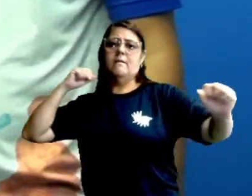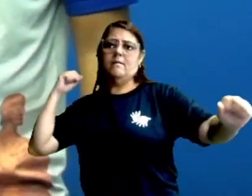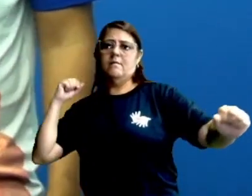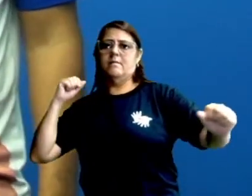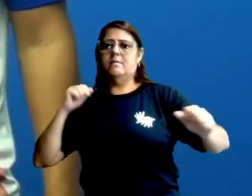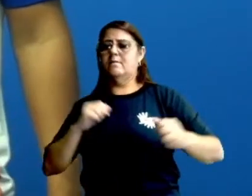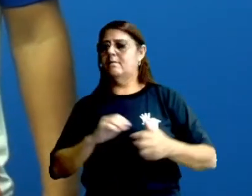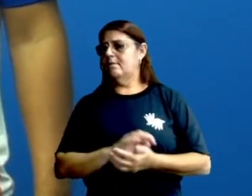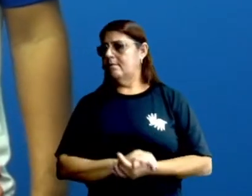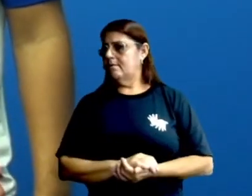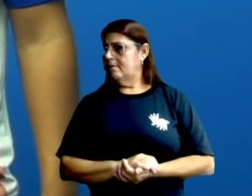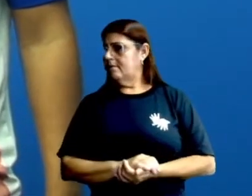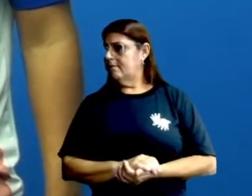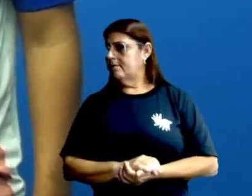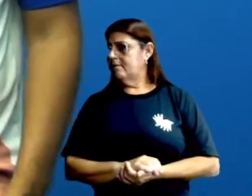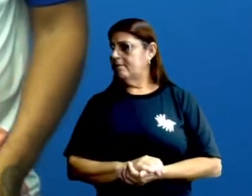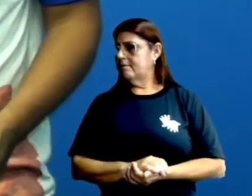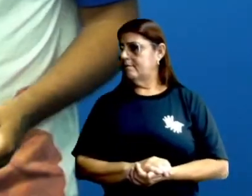monumental.